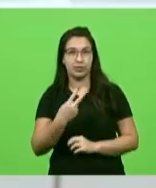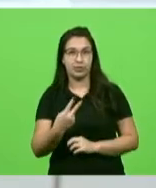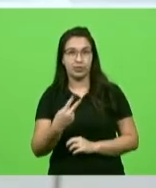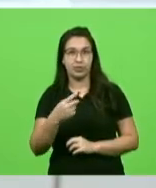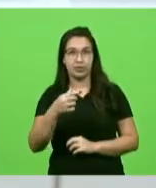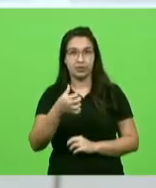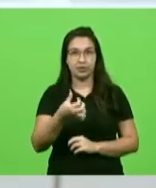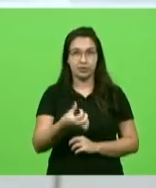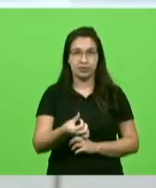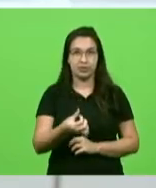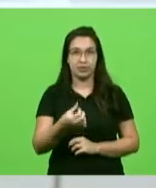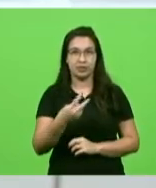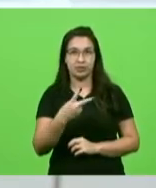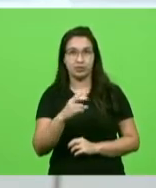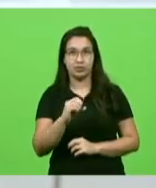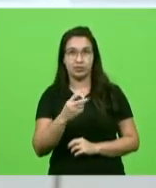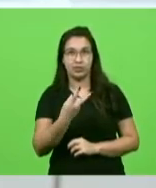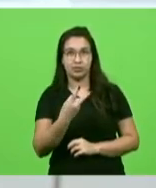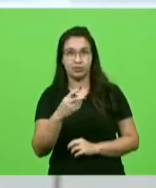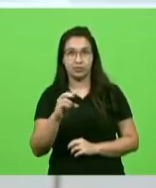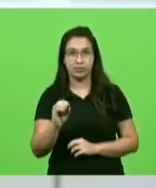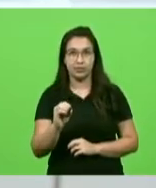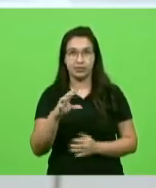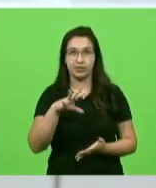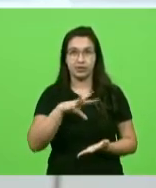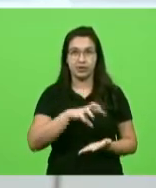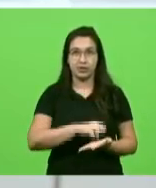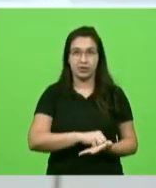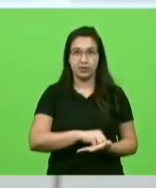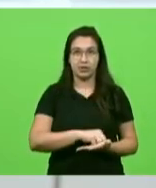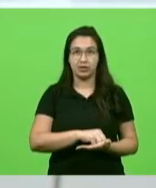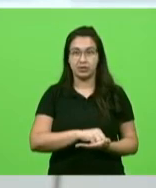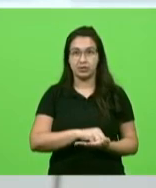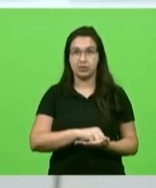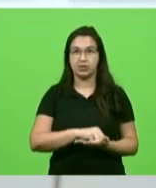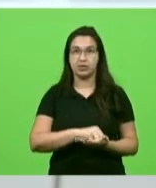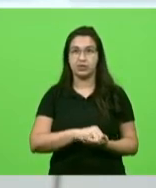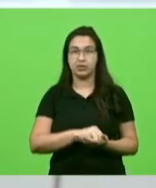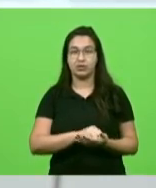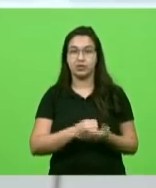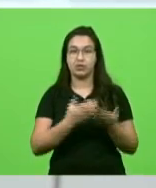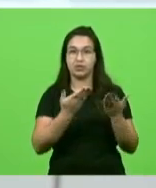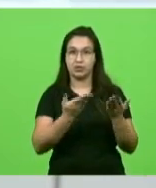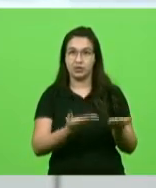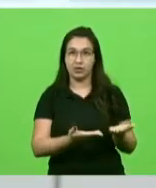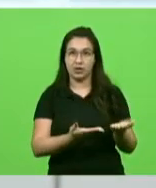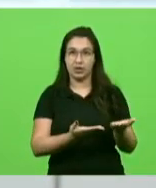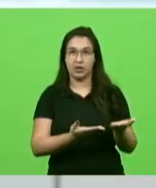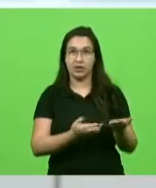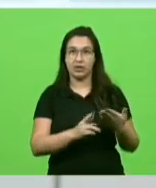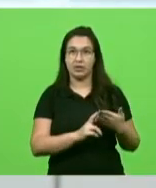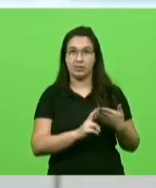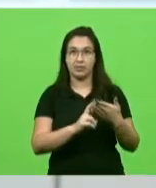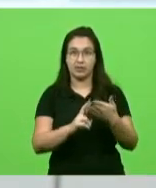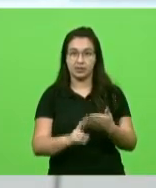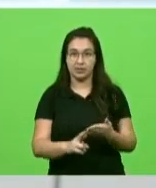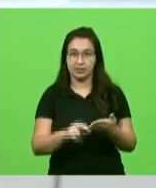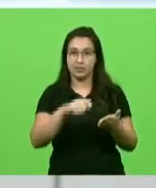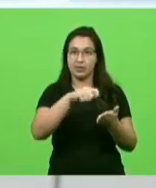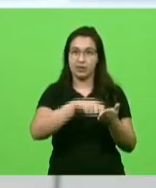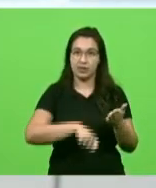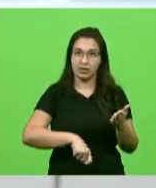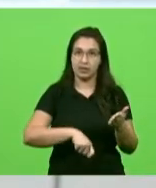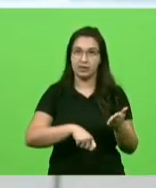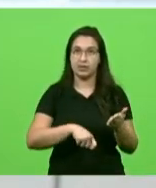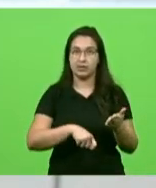026 2020 registrando por oportuno que a representação está devidamente assinada